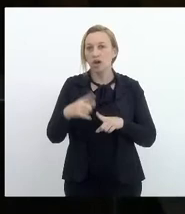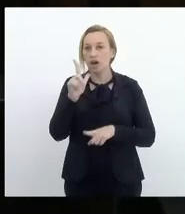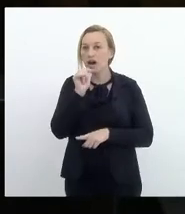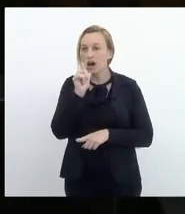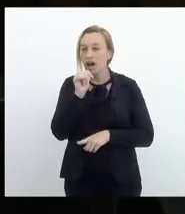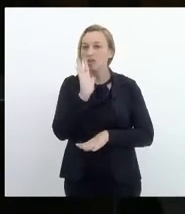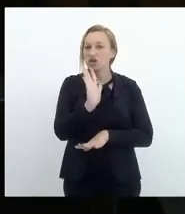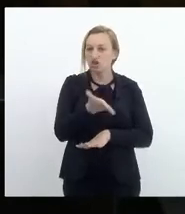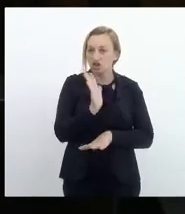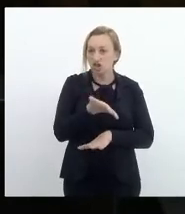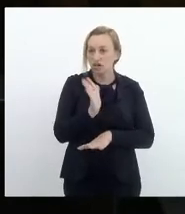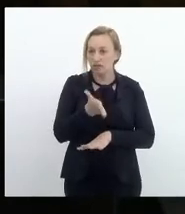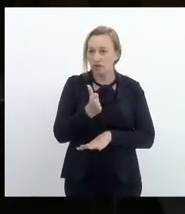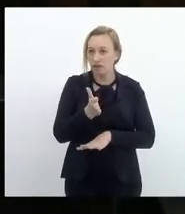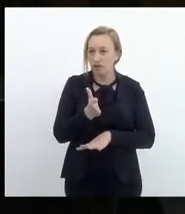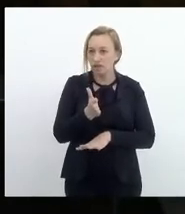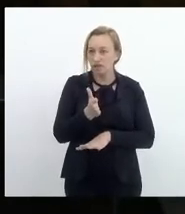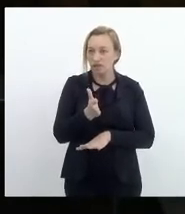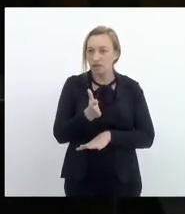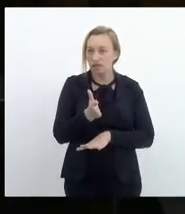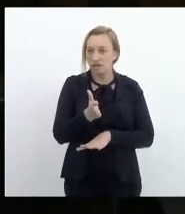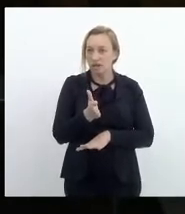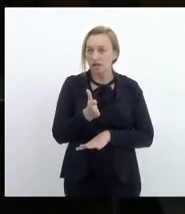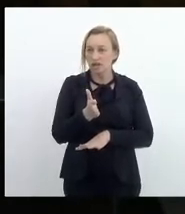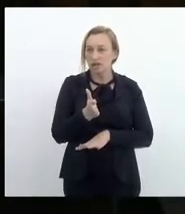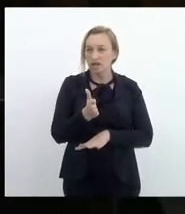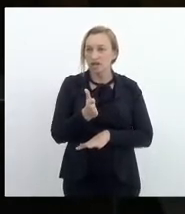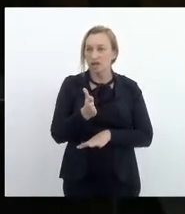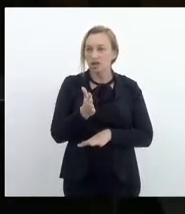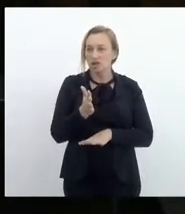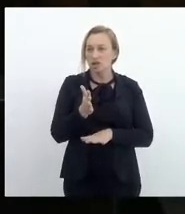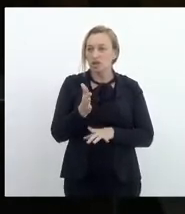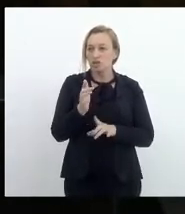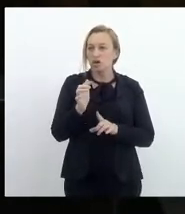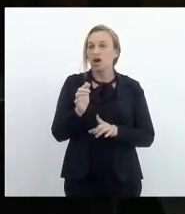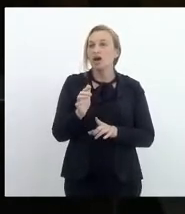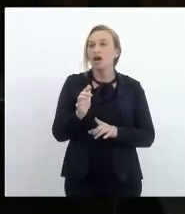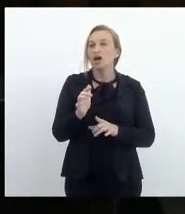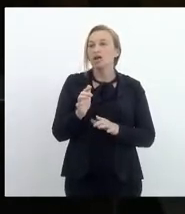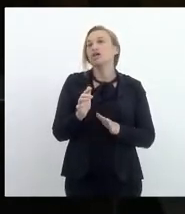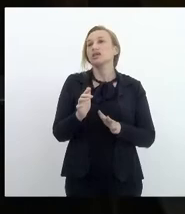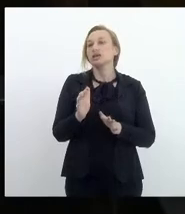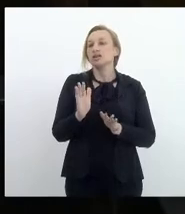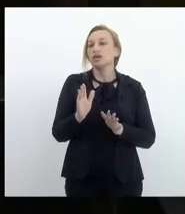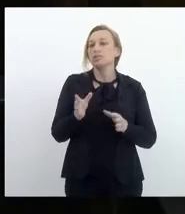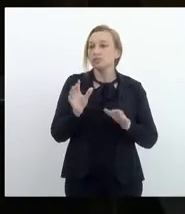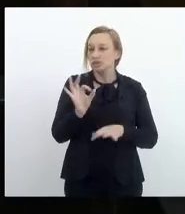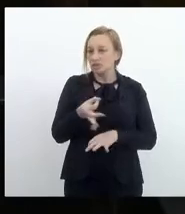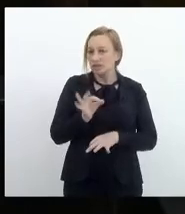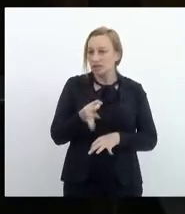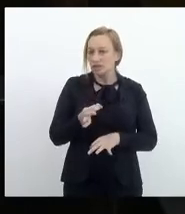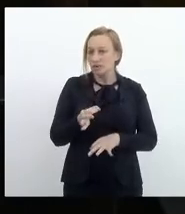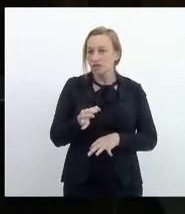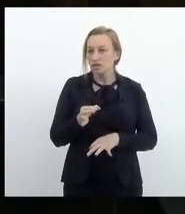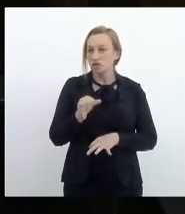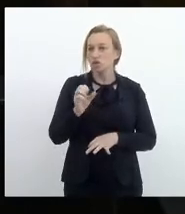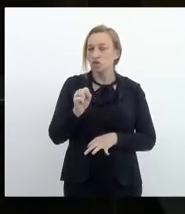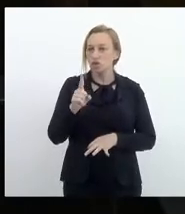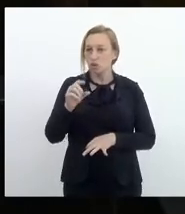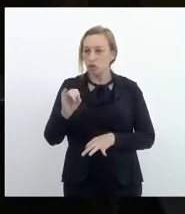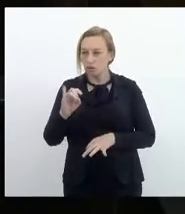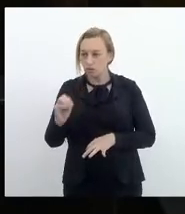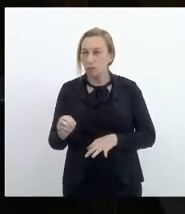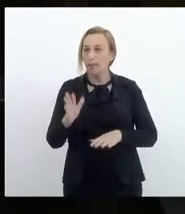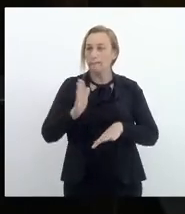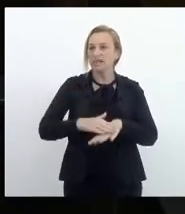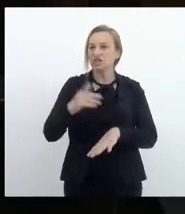já vem turva e possivelmente até já trazendo uma séria sólida e cada vez fica mais